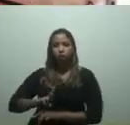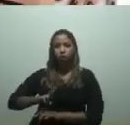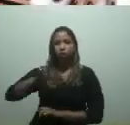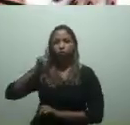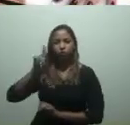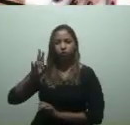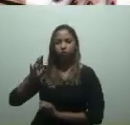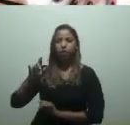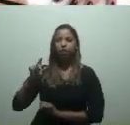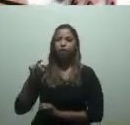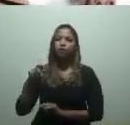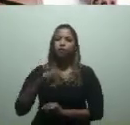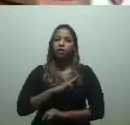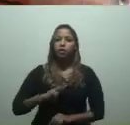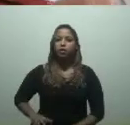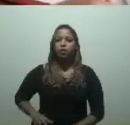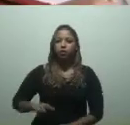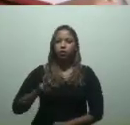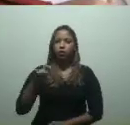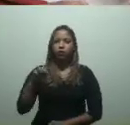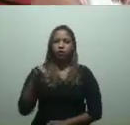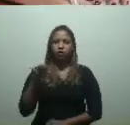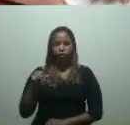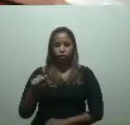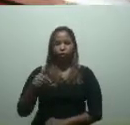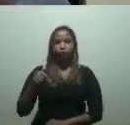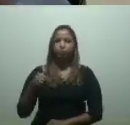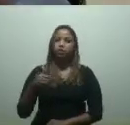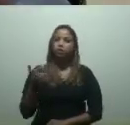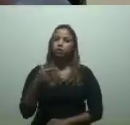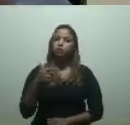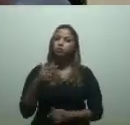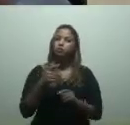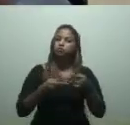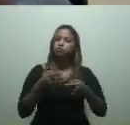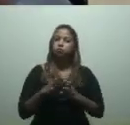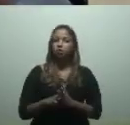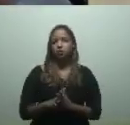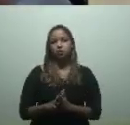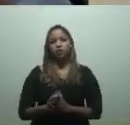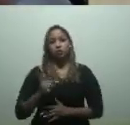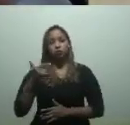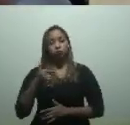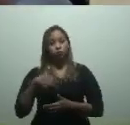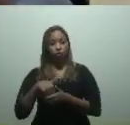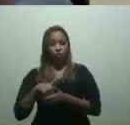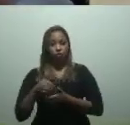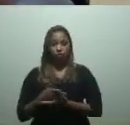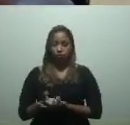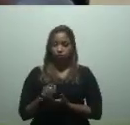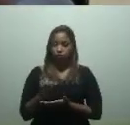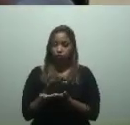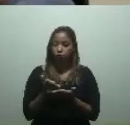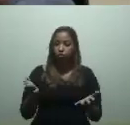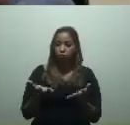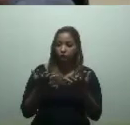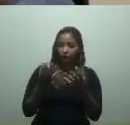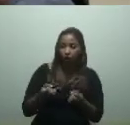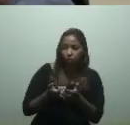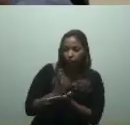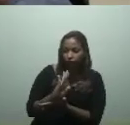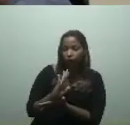Em segunda votação, Aqueles que aprovam, permaneçam como